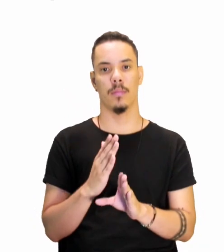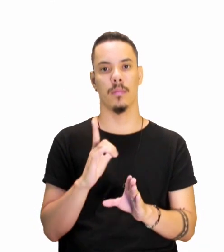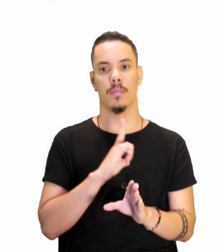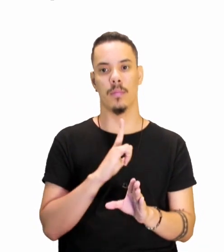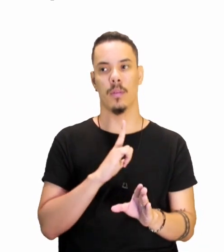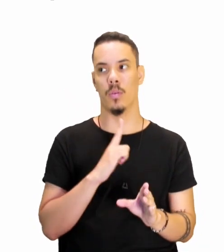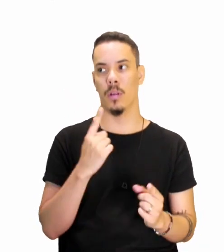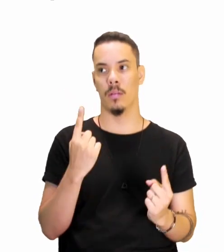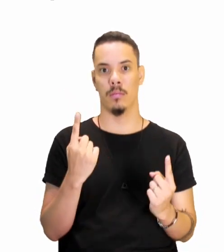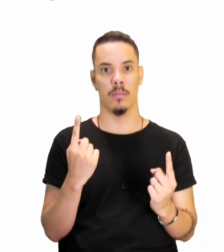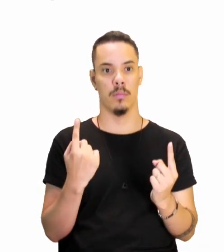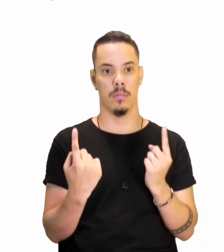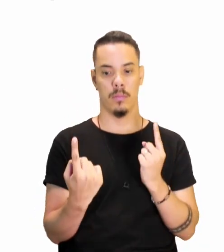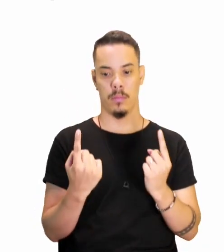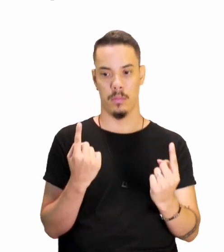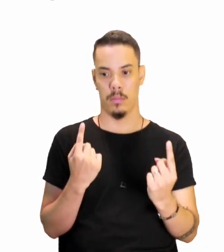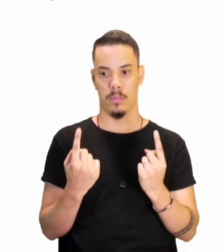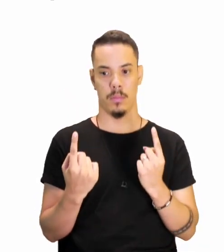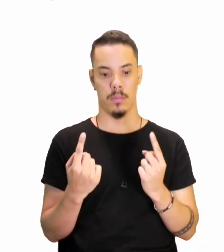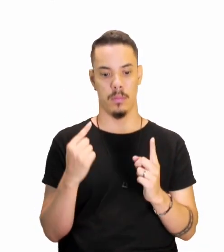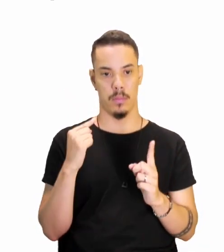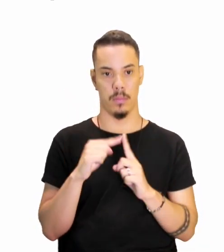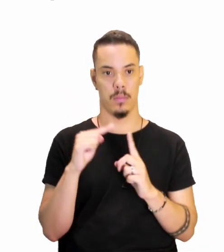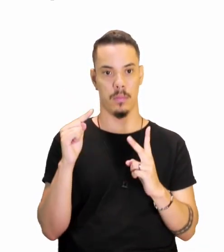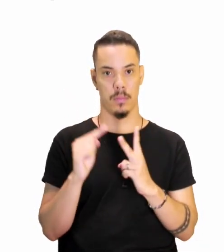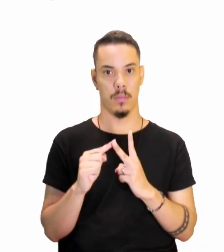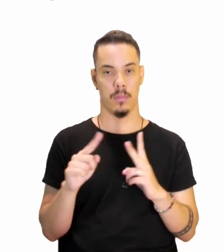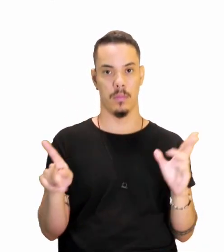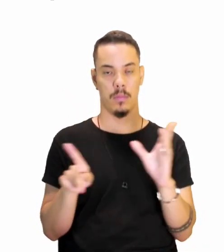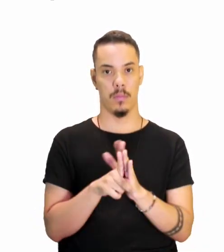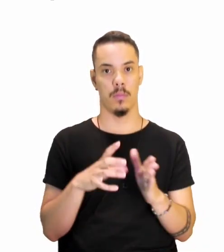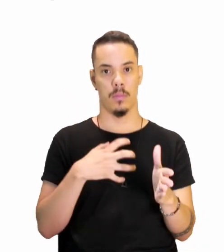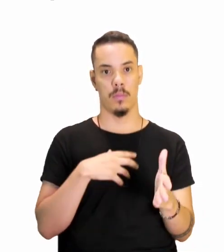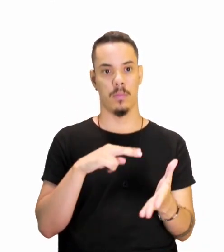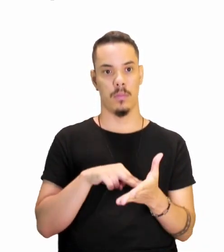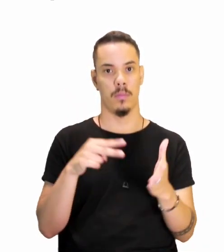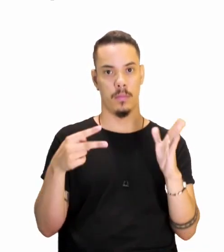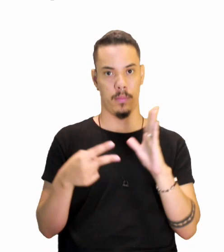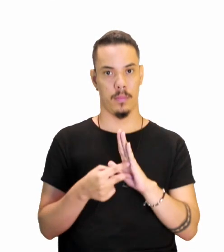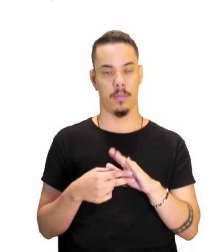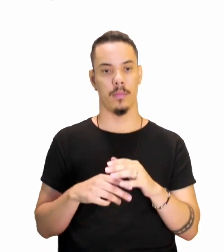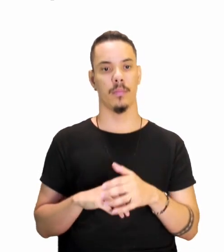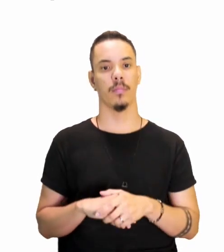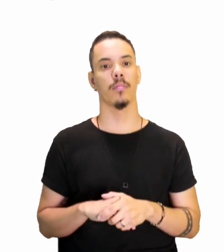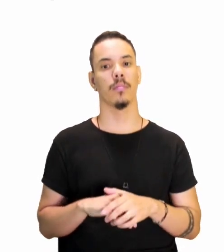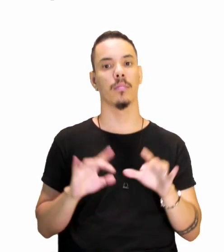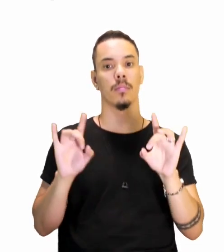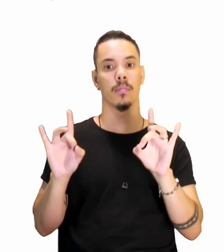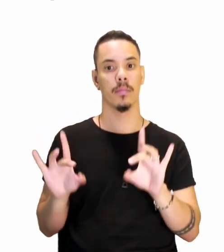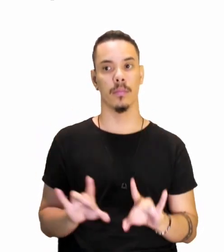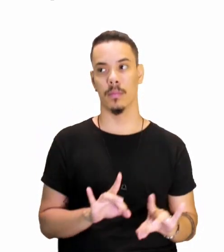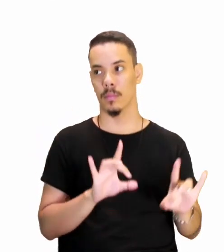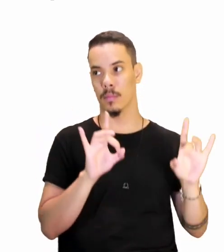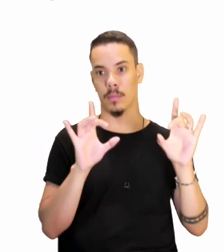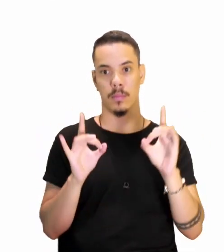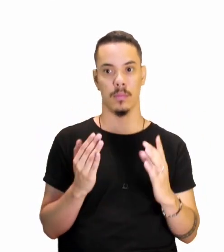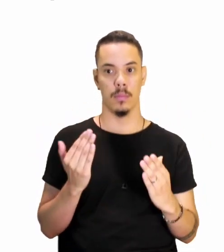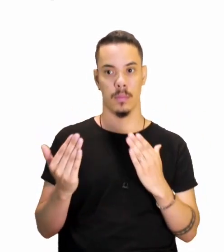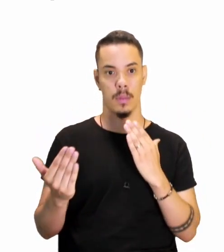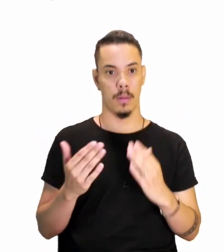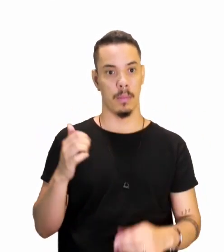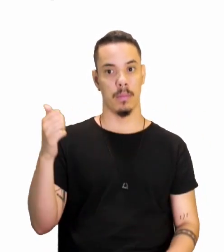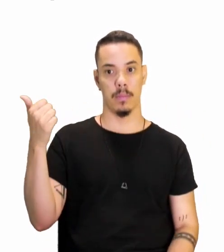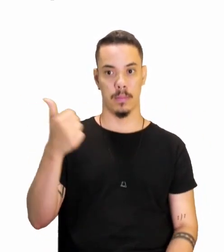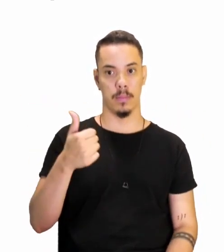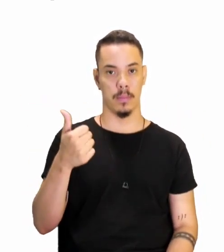da oposição entre 2 campos semânticos, tá? Especialmente no contraste entre a